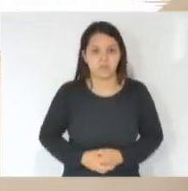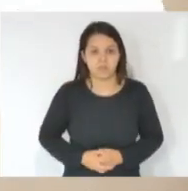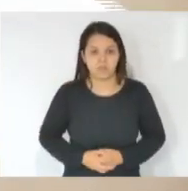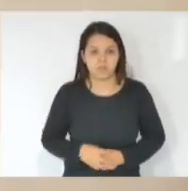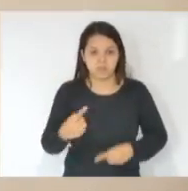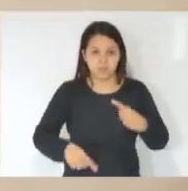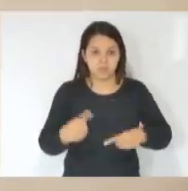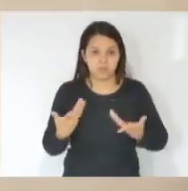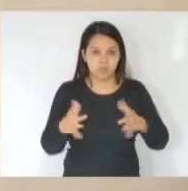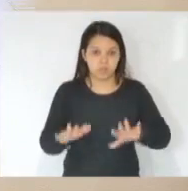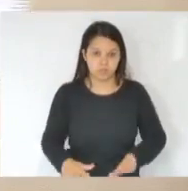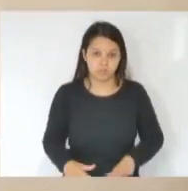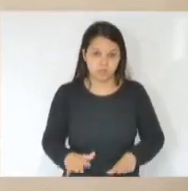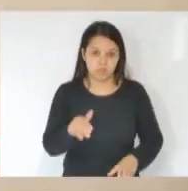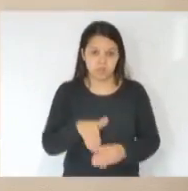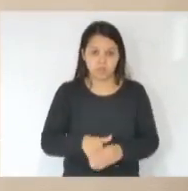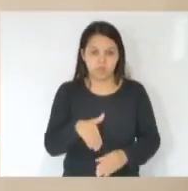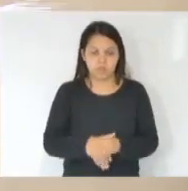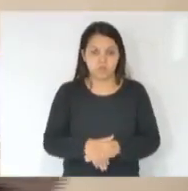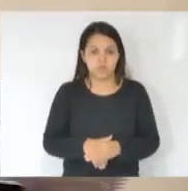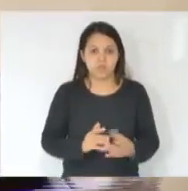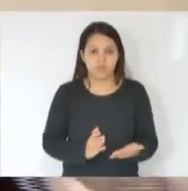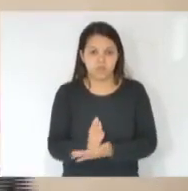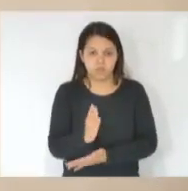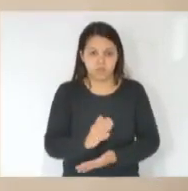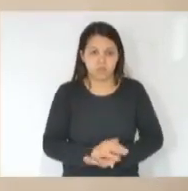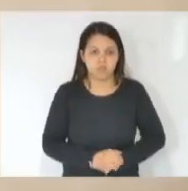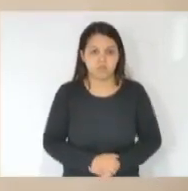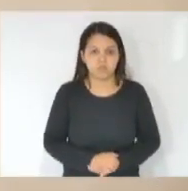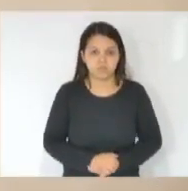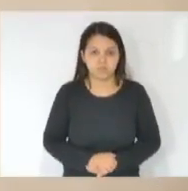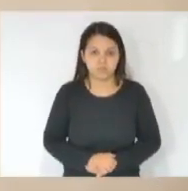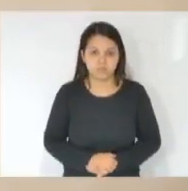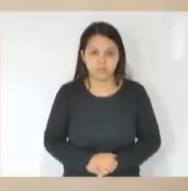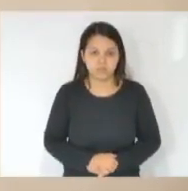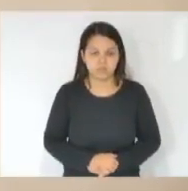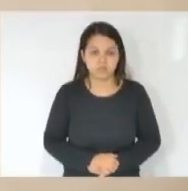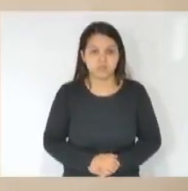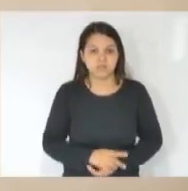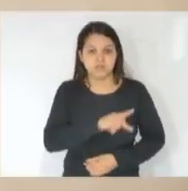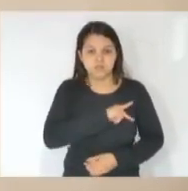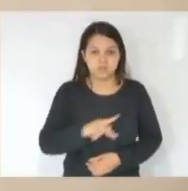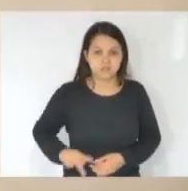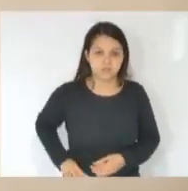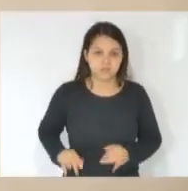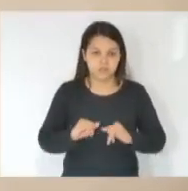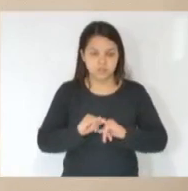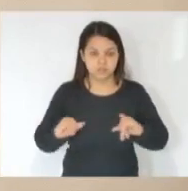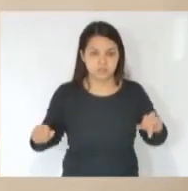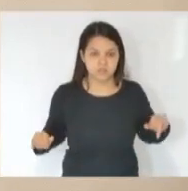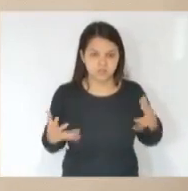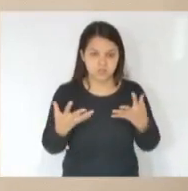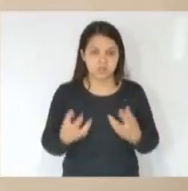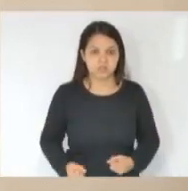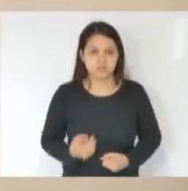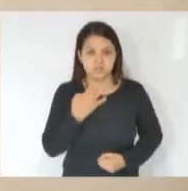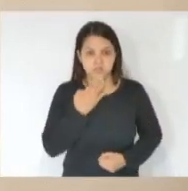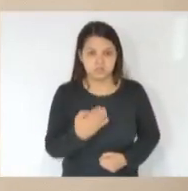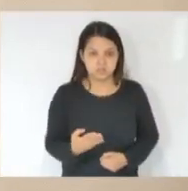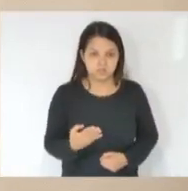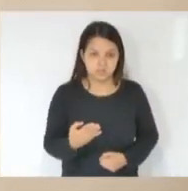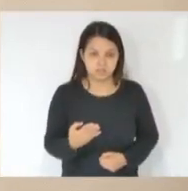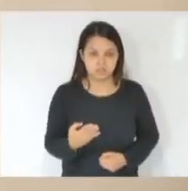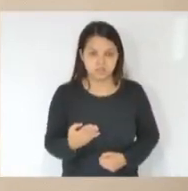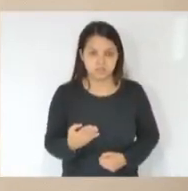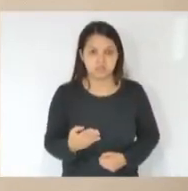queira discutir, em votação, aprovado. Esta presidência comunica que defere os seguintes requerimentos.